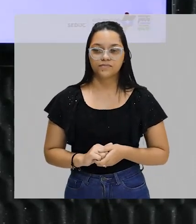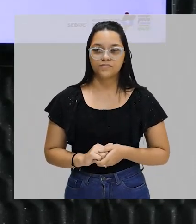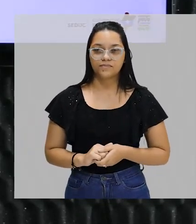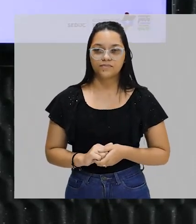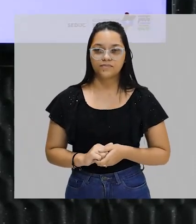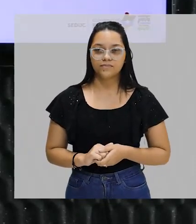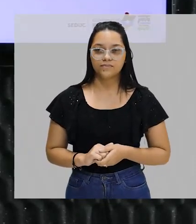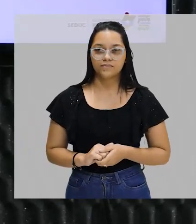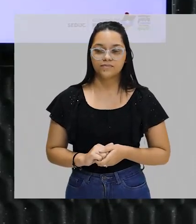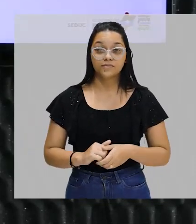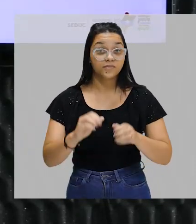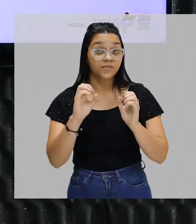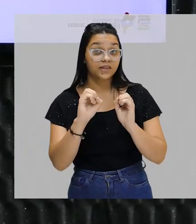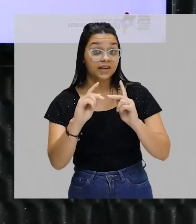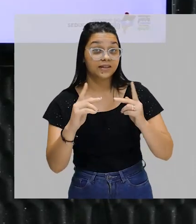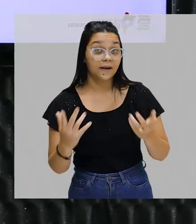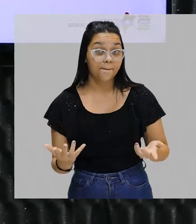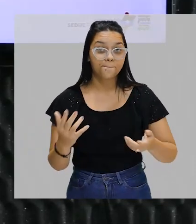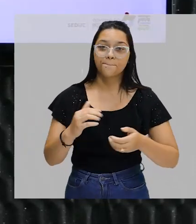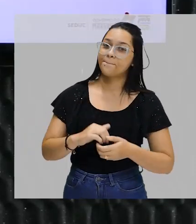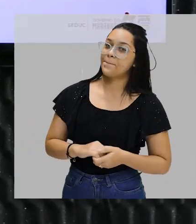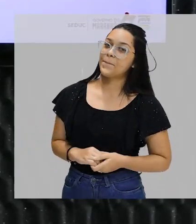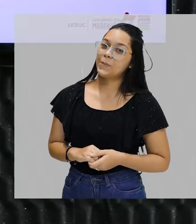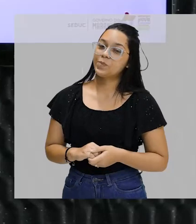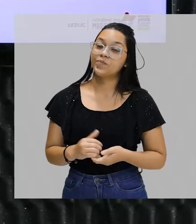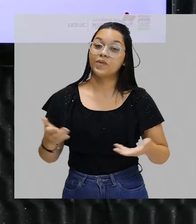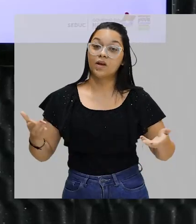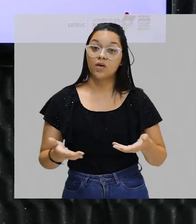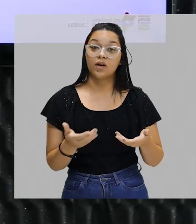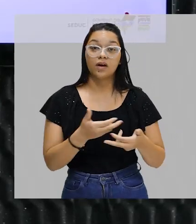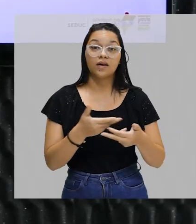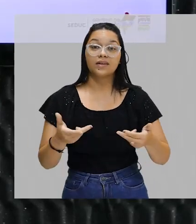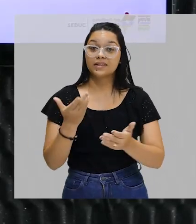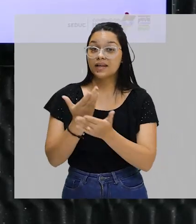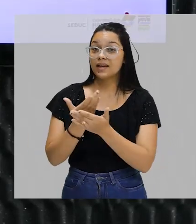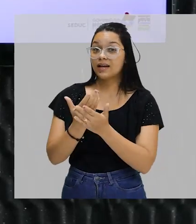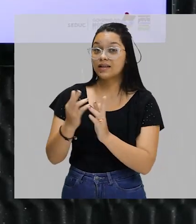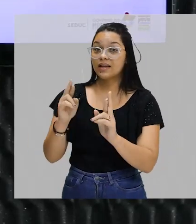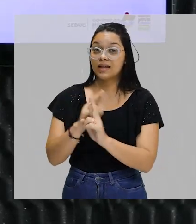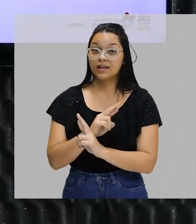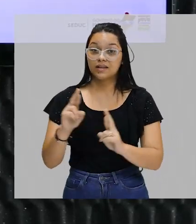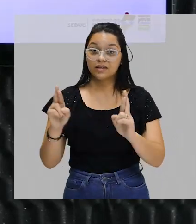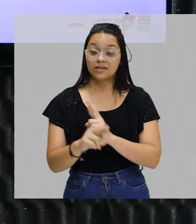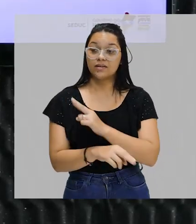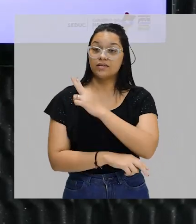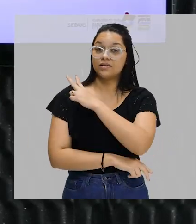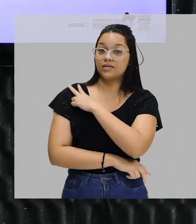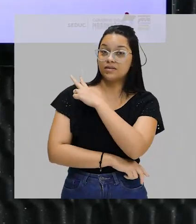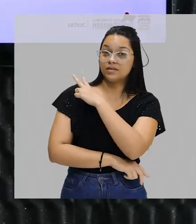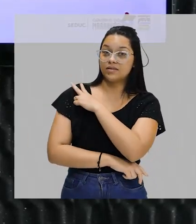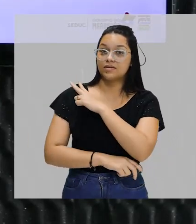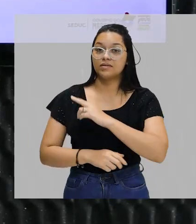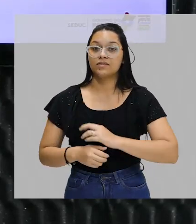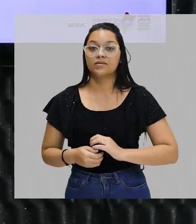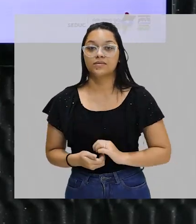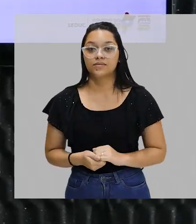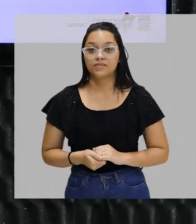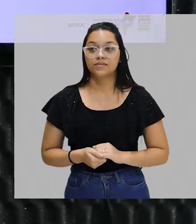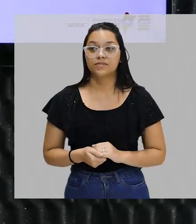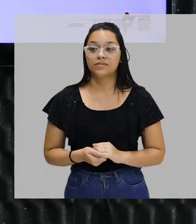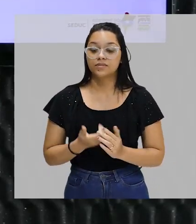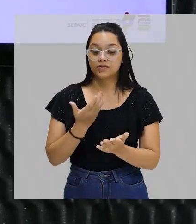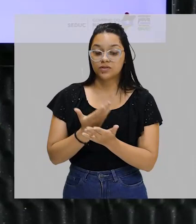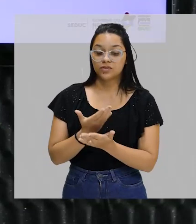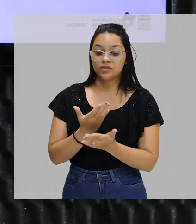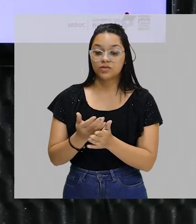seus estudos. Beleza, turminha? Bom, estamos em uma série de aulas relacionadas ao segundo ano do ensino médio, o